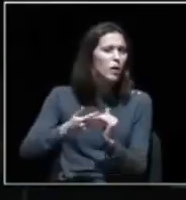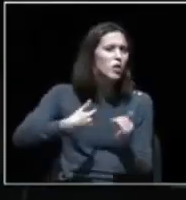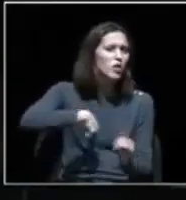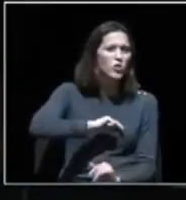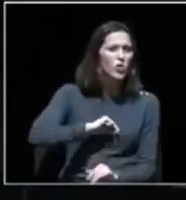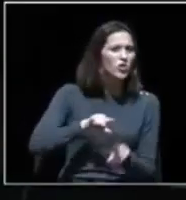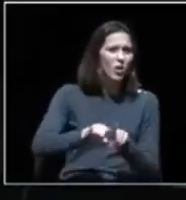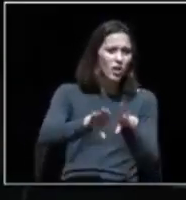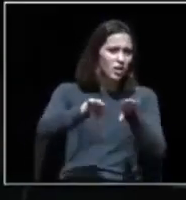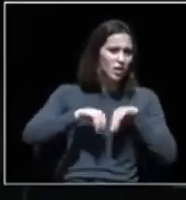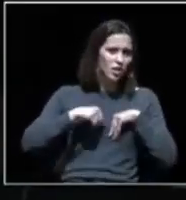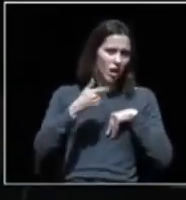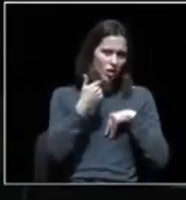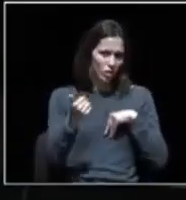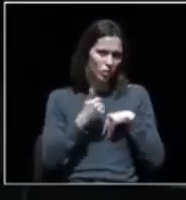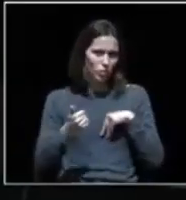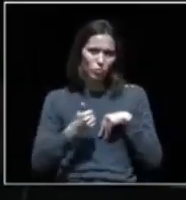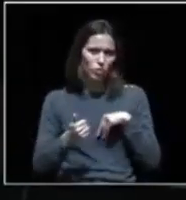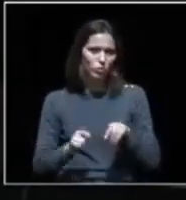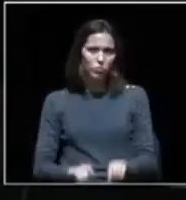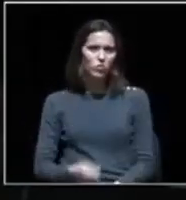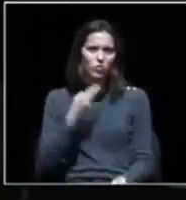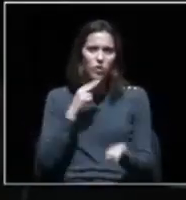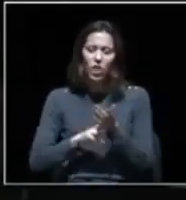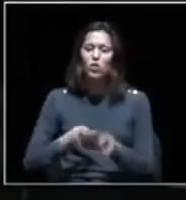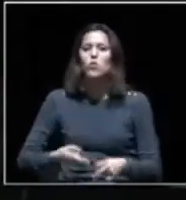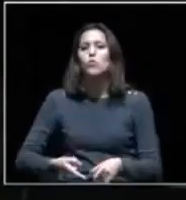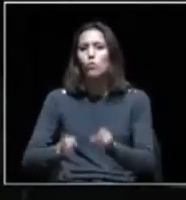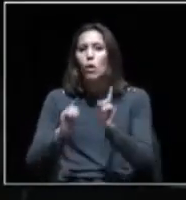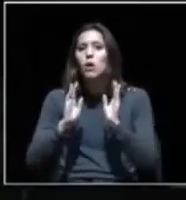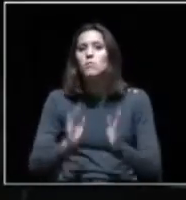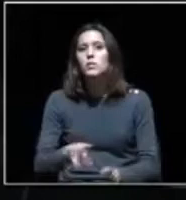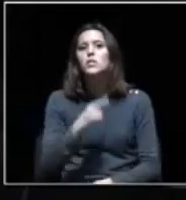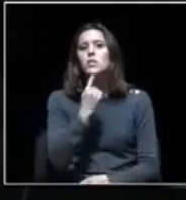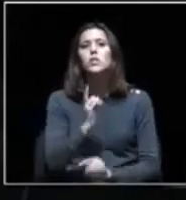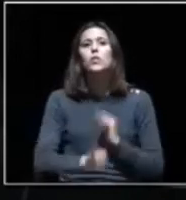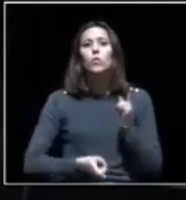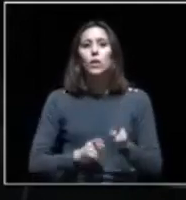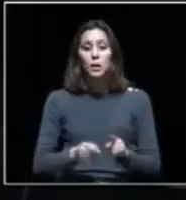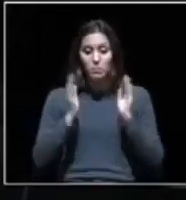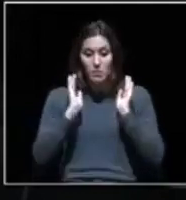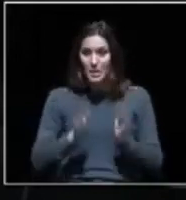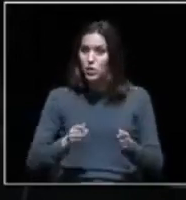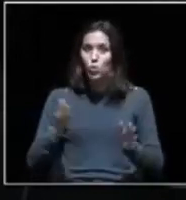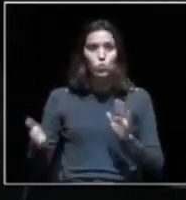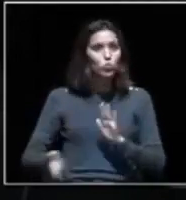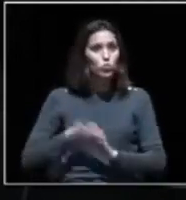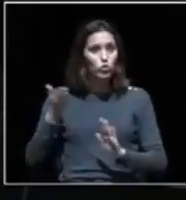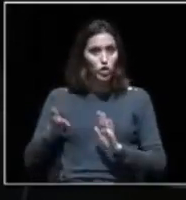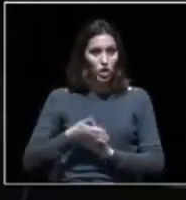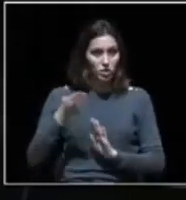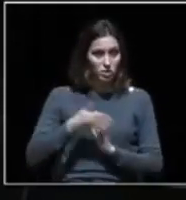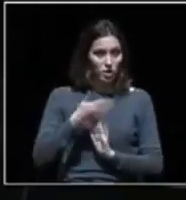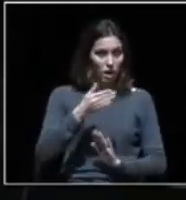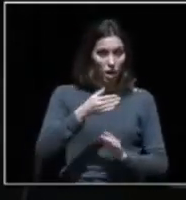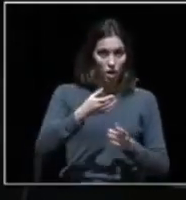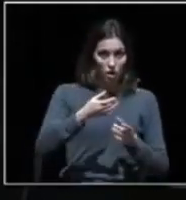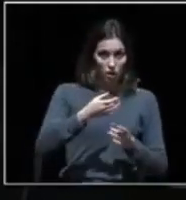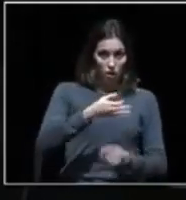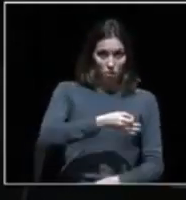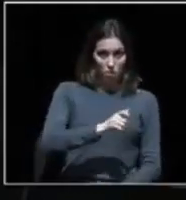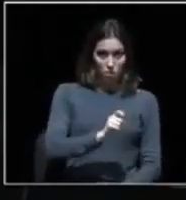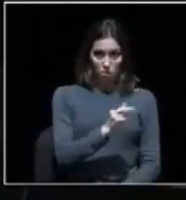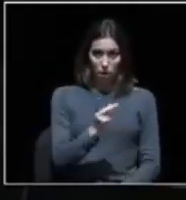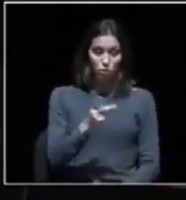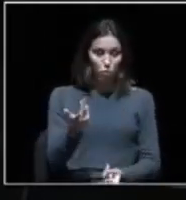tais afirmações que fogem muito à verdade. O que é preciso dizer é que, quando há convergência com os Verdes e com as restantes forças que fazem